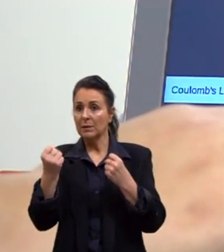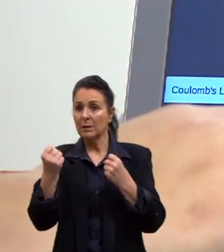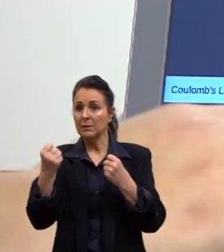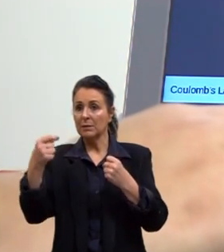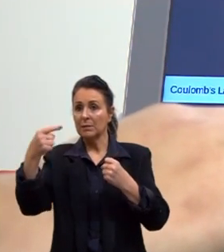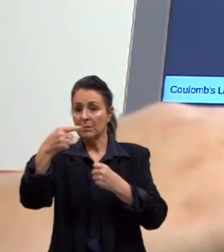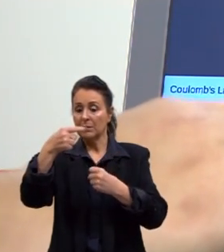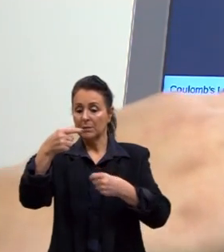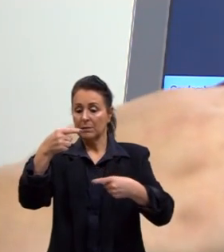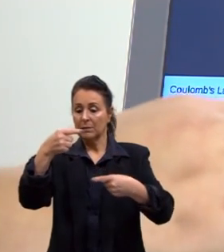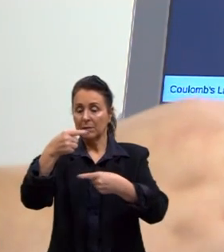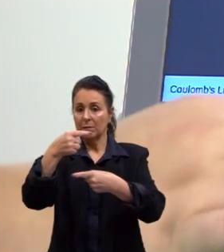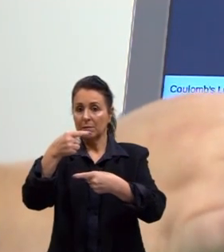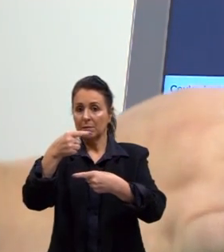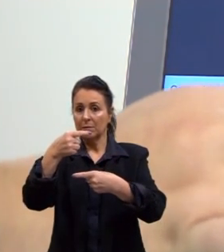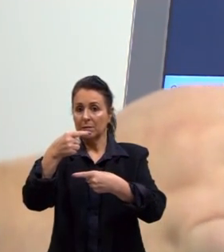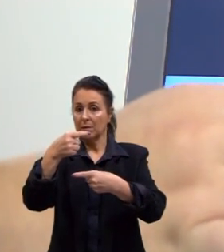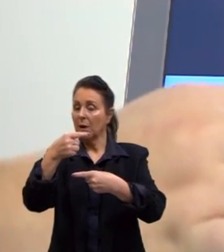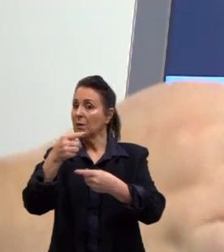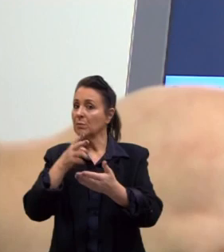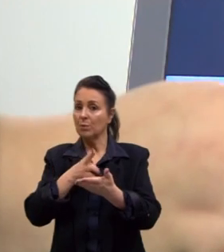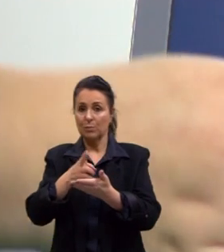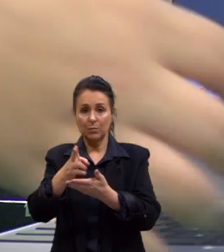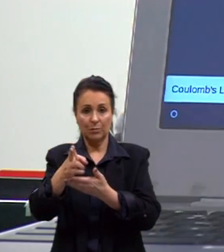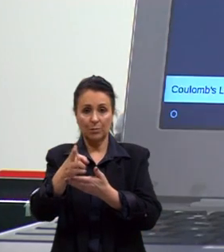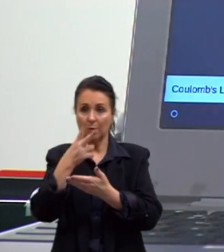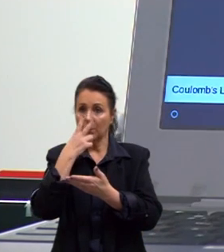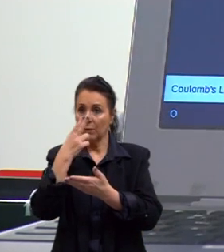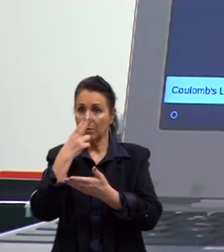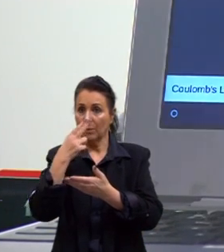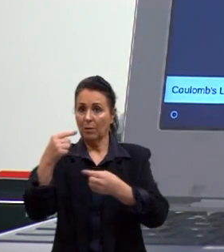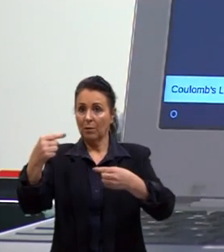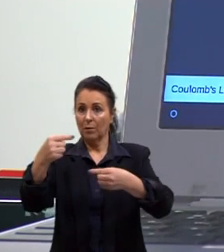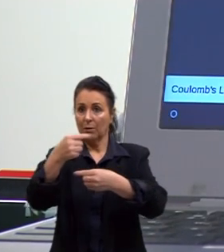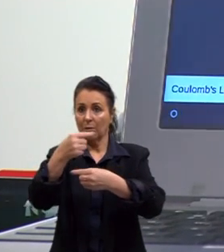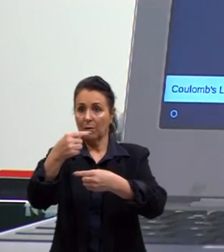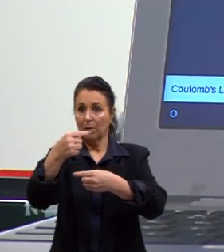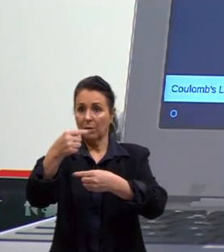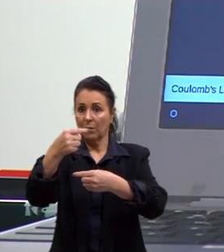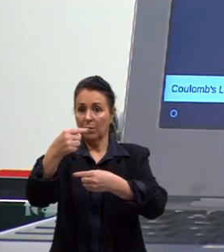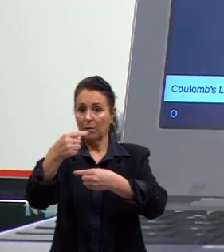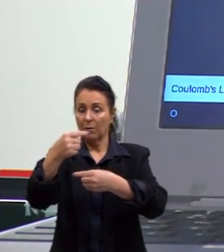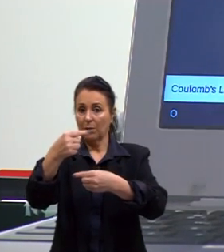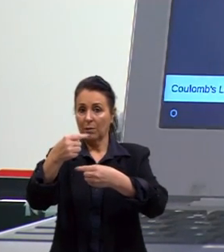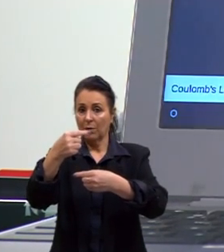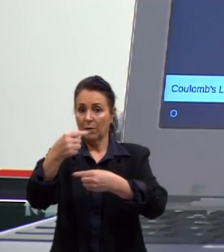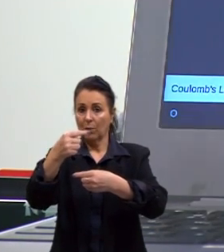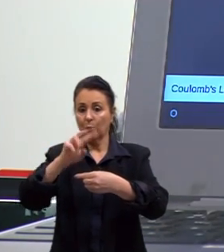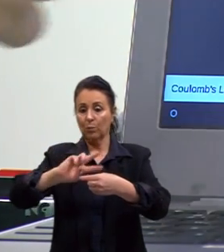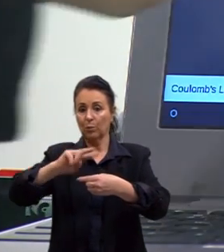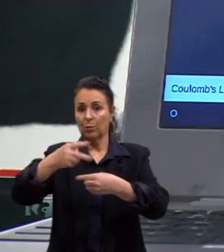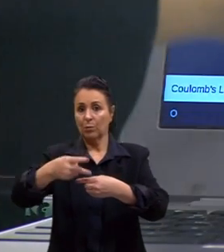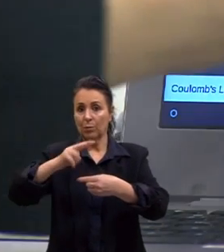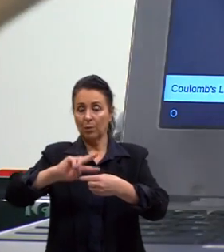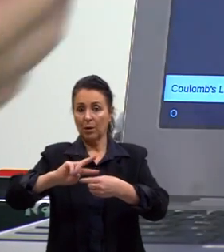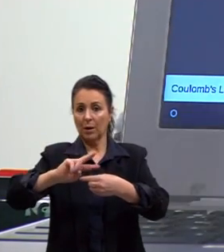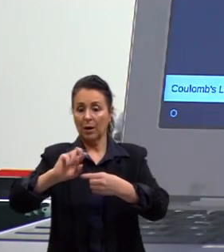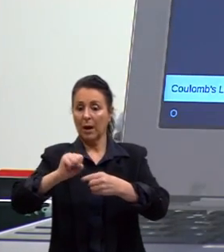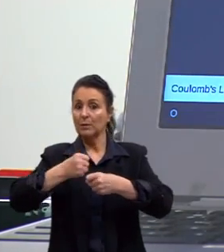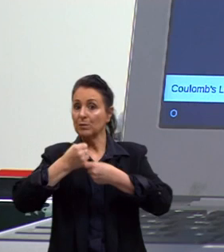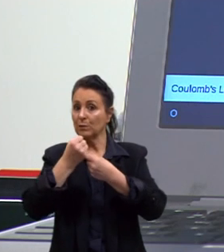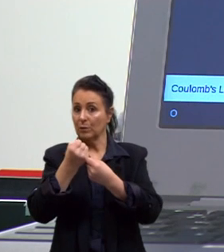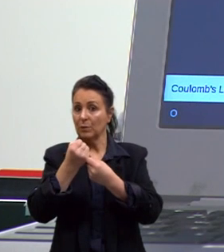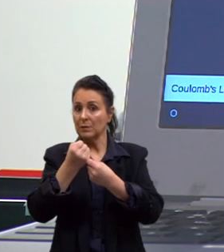elas continuam sendo iguais mesmo que eu tenho a carga um maior que a carga dois ou vice-versa as